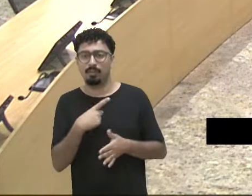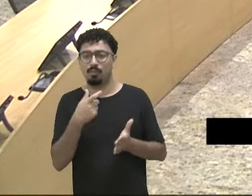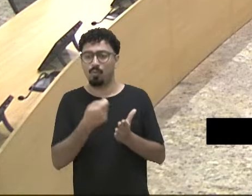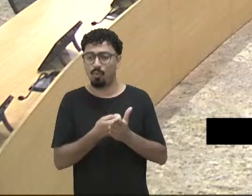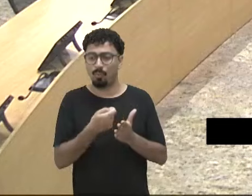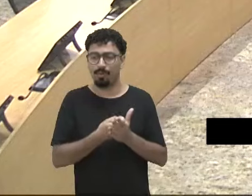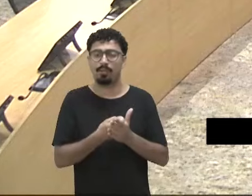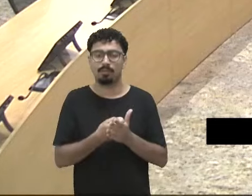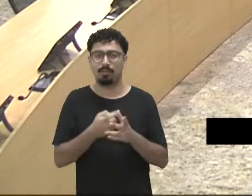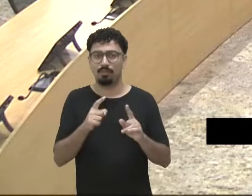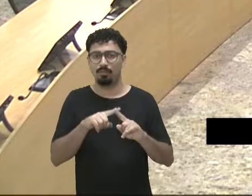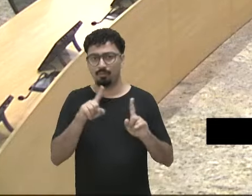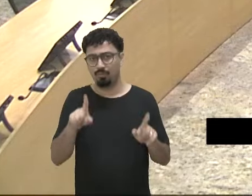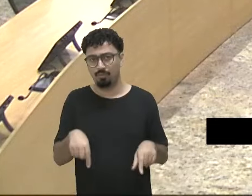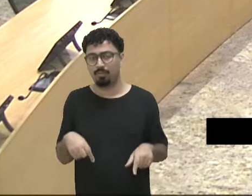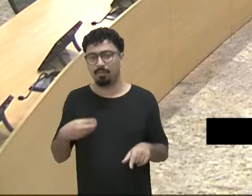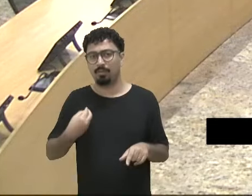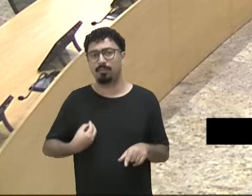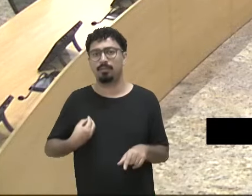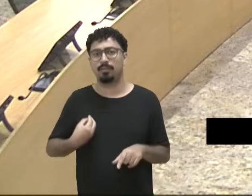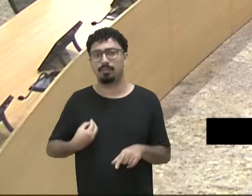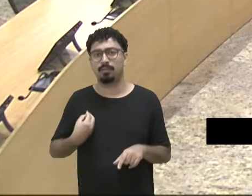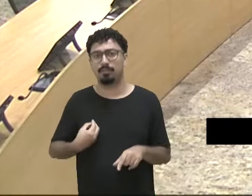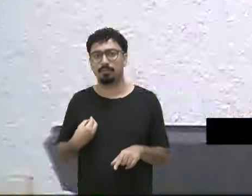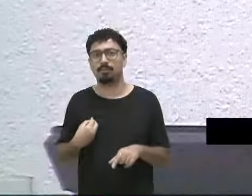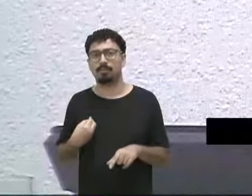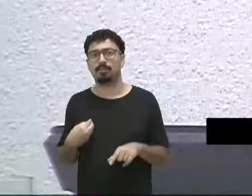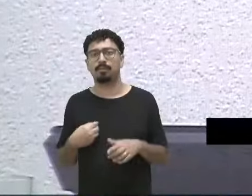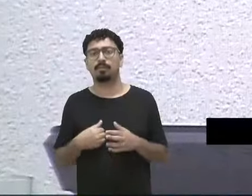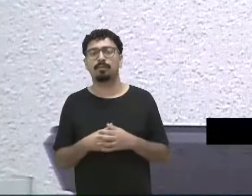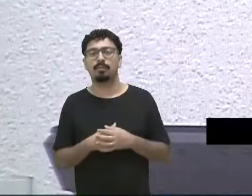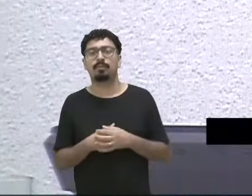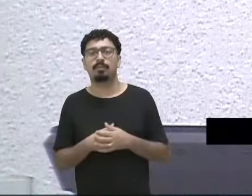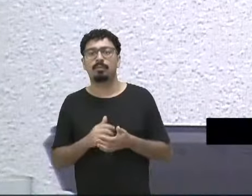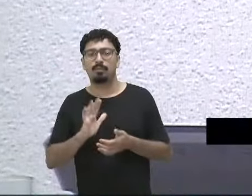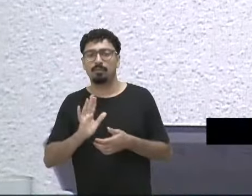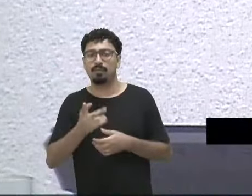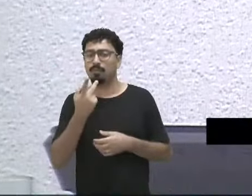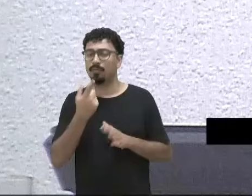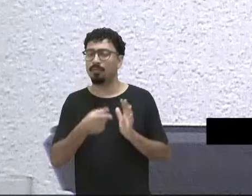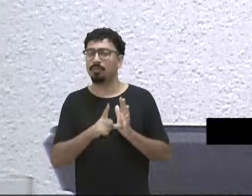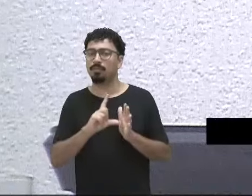servidores ativa, por inativos. Eu fiz questão de frisar a questão